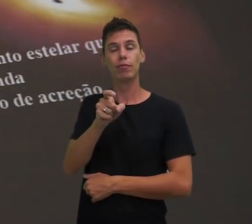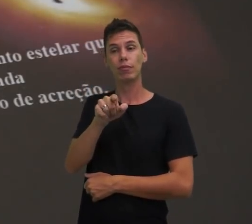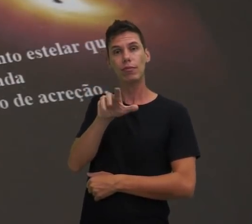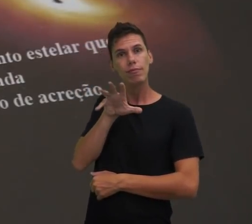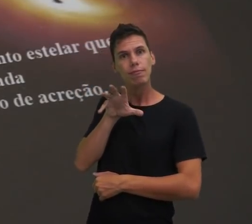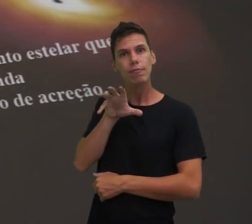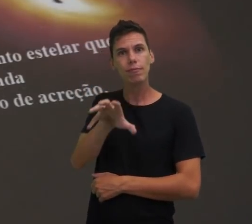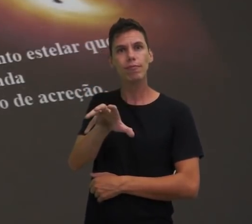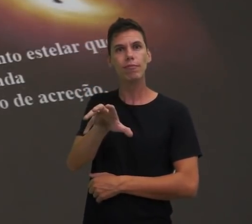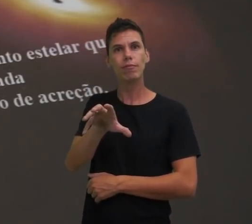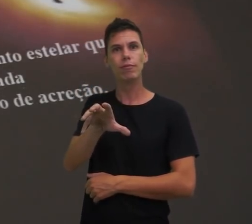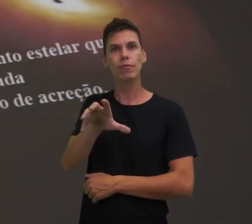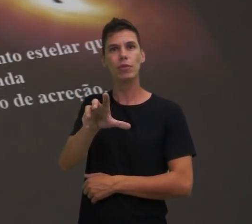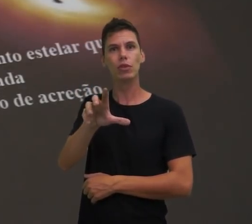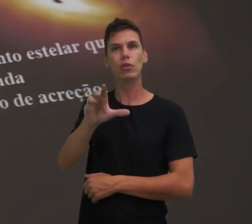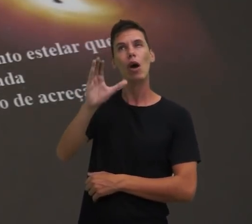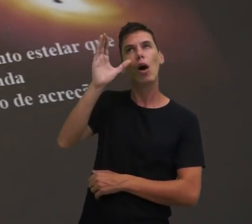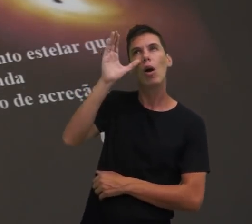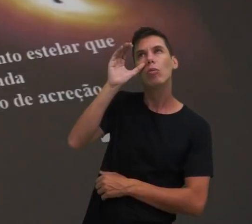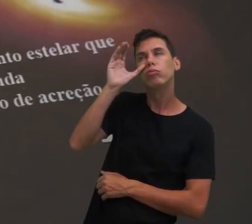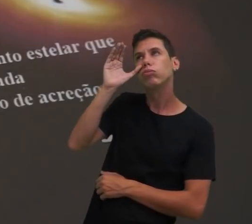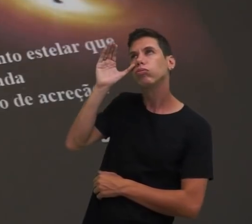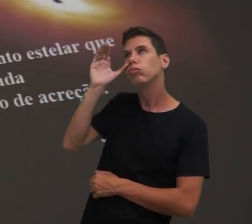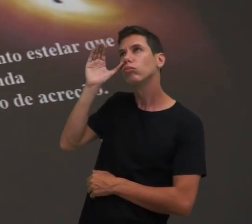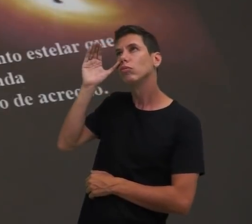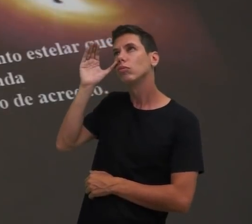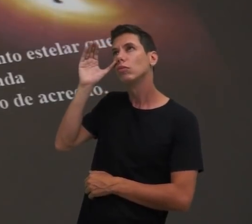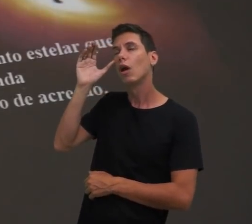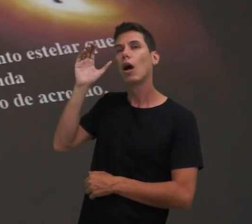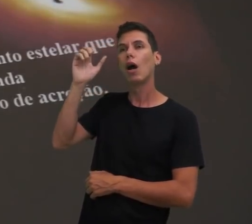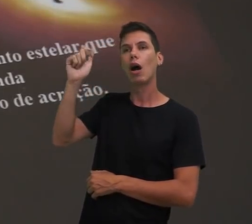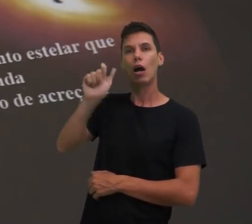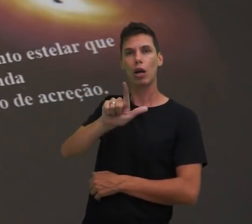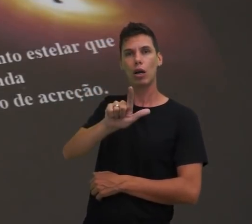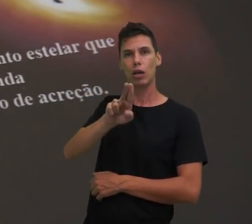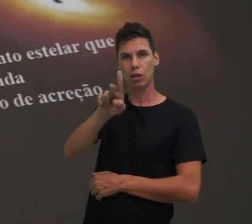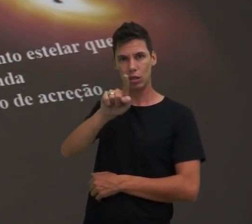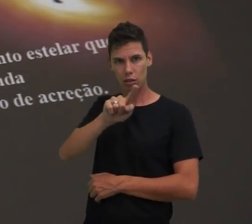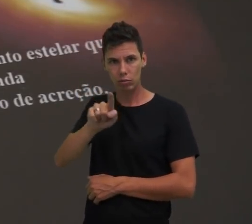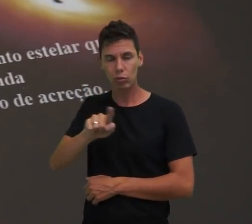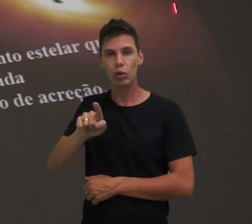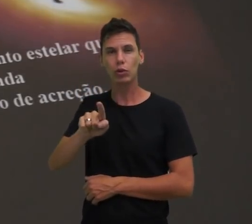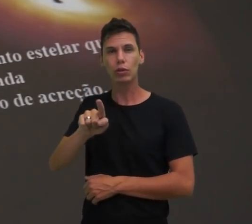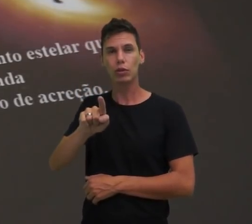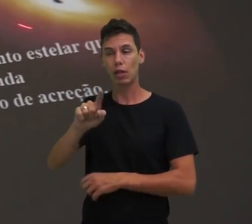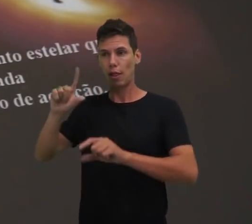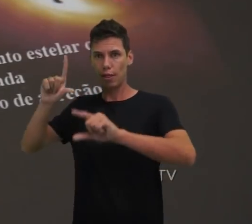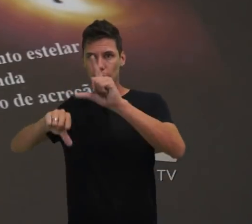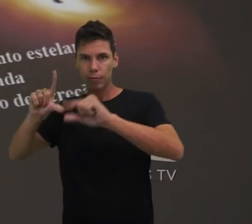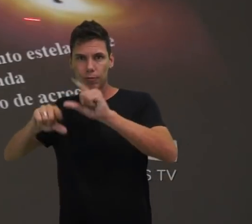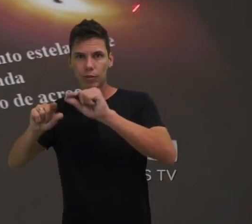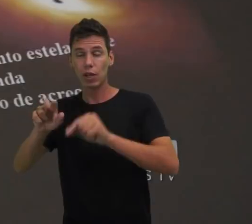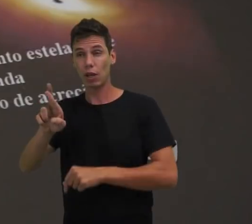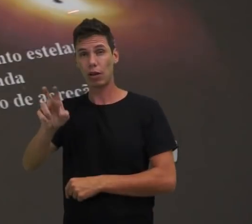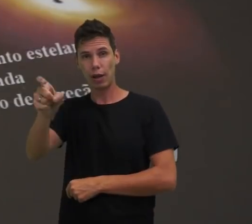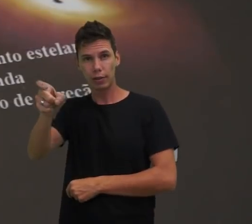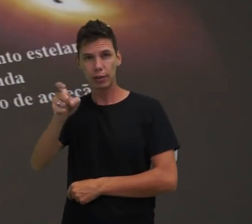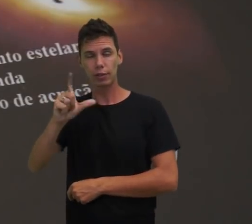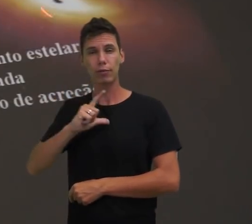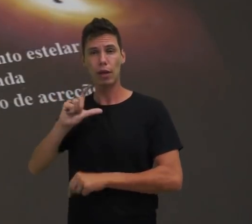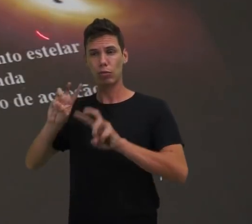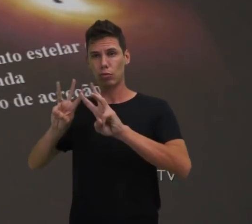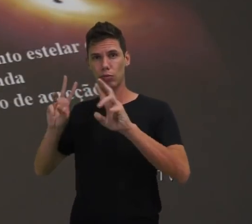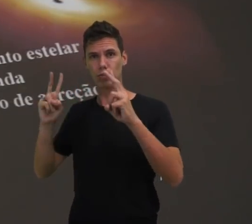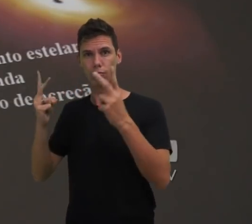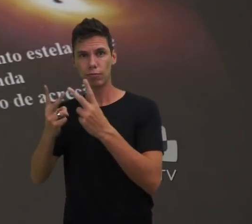isso aqui que os telescópios estavam observando. A luz visível pegava essa estrela aqui, em raio-x estava o